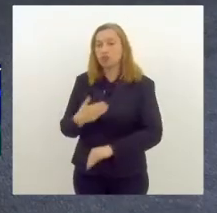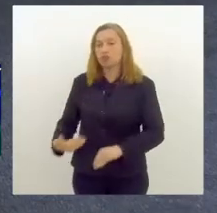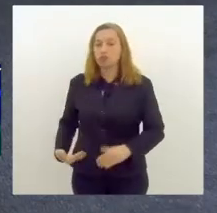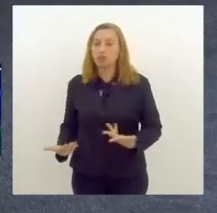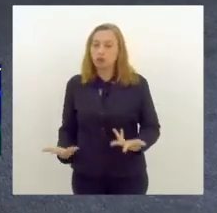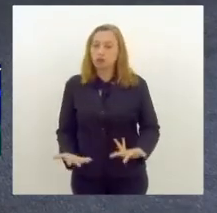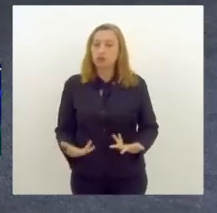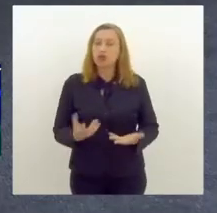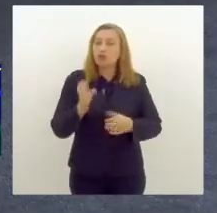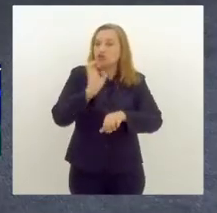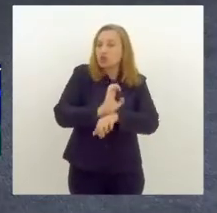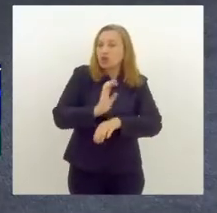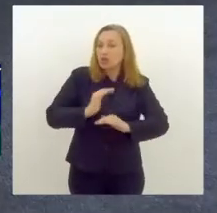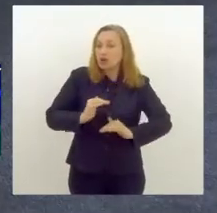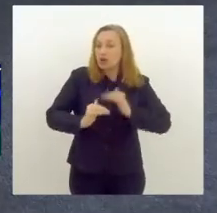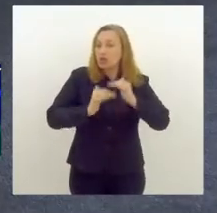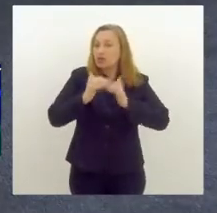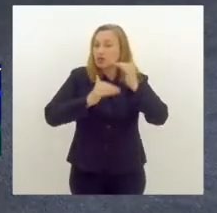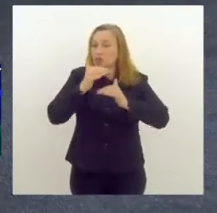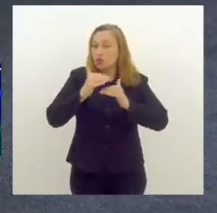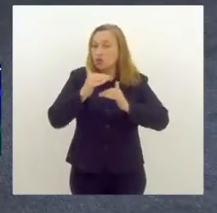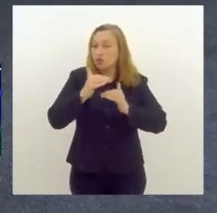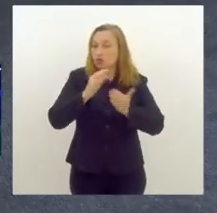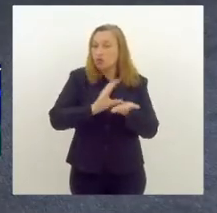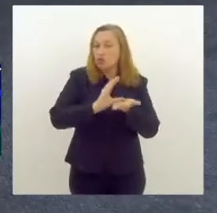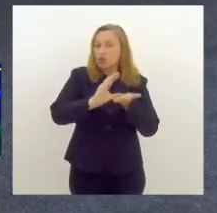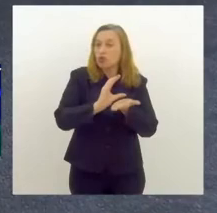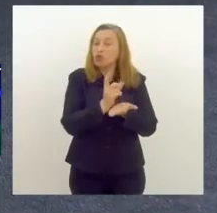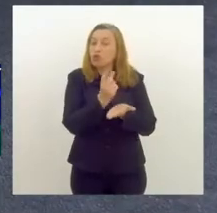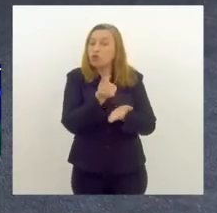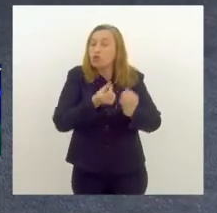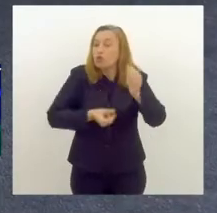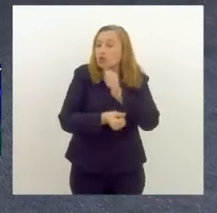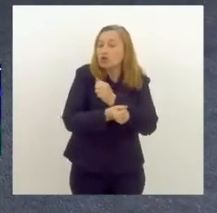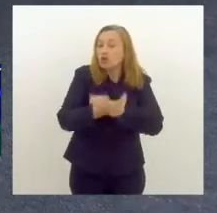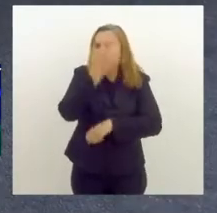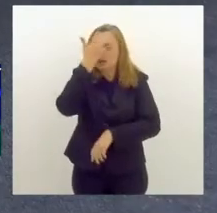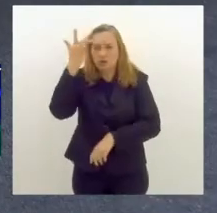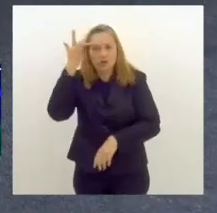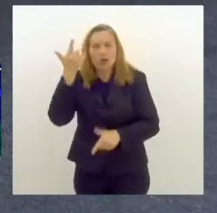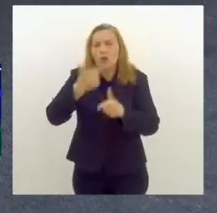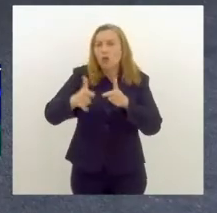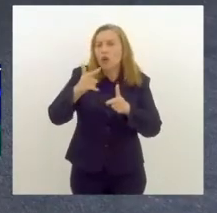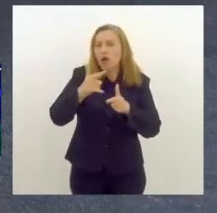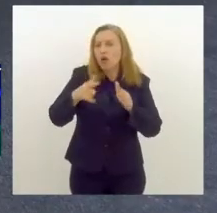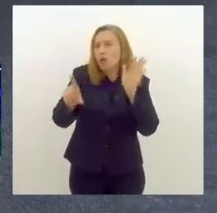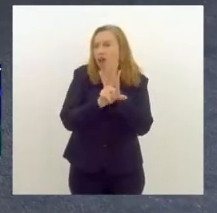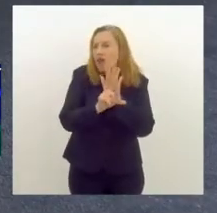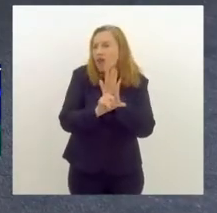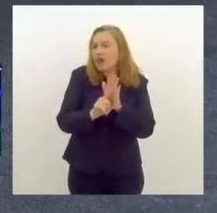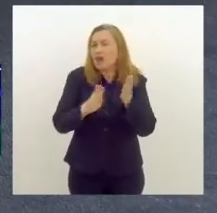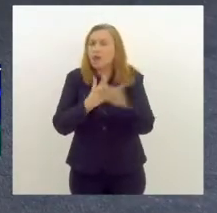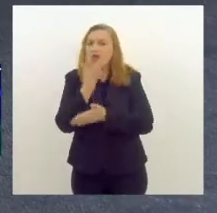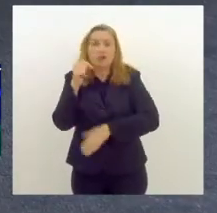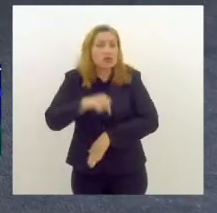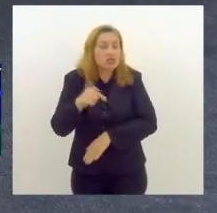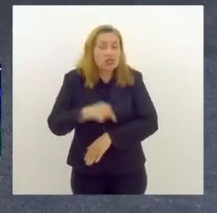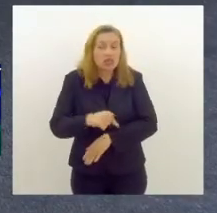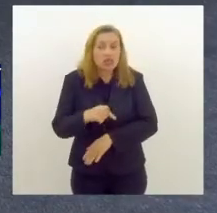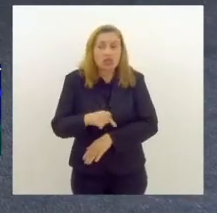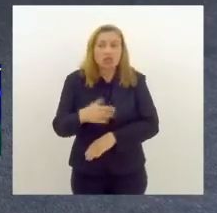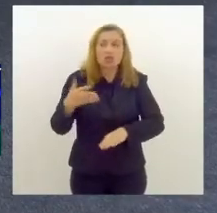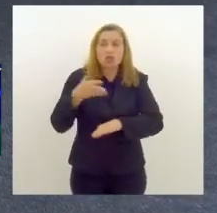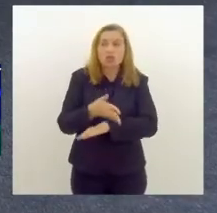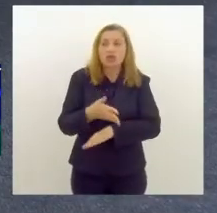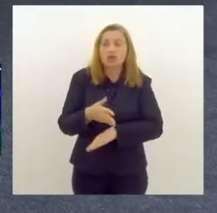que avançou muito na questão do financiamento público da saúde mental, com a lei que aprovamos aqui de Vossa Excelência, em que o Estado entra como